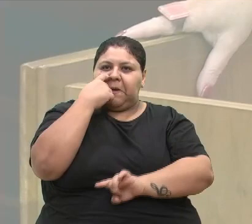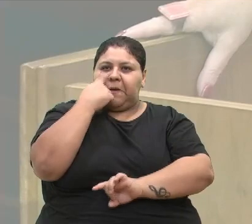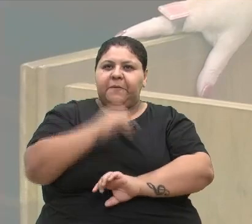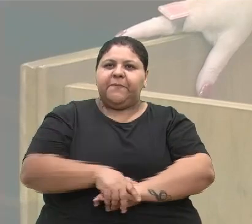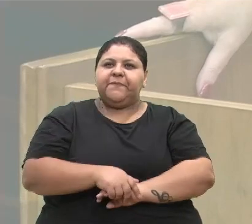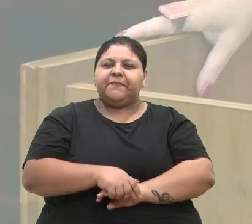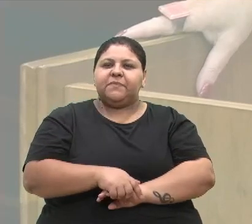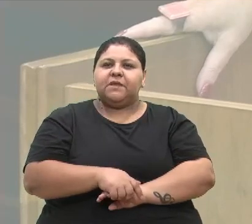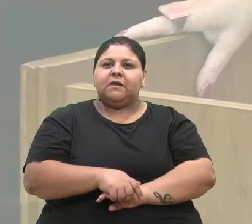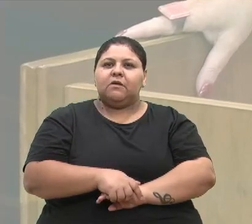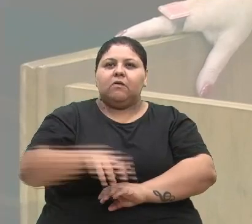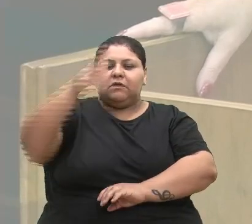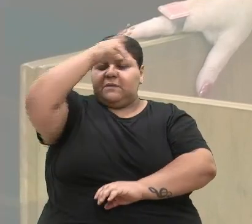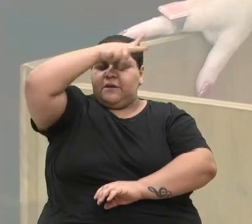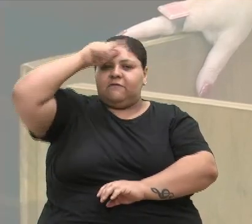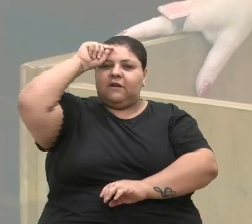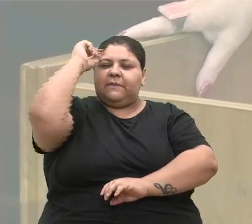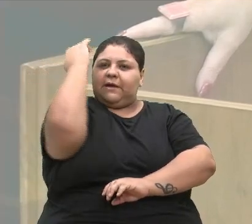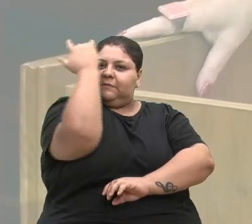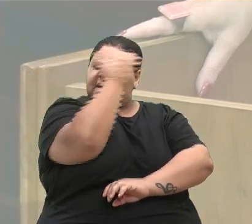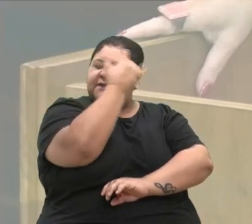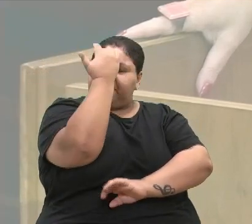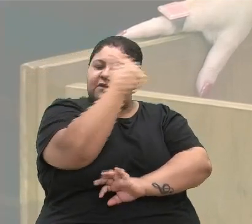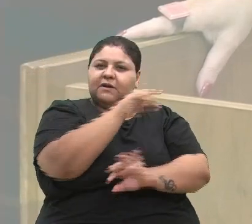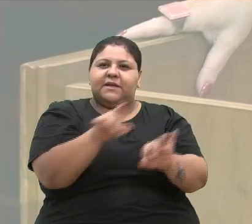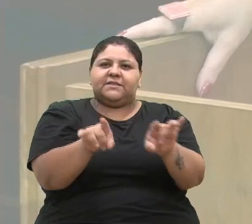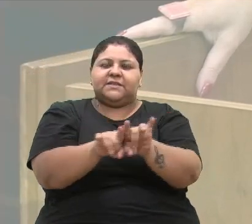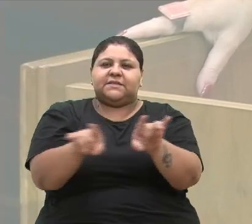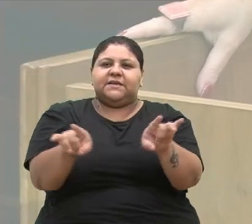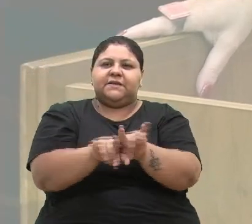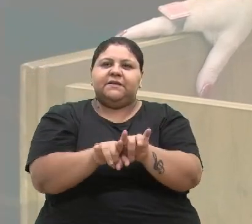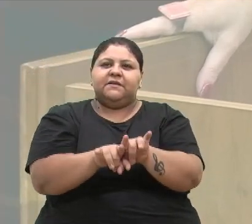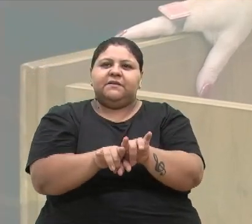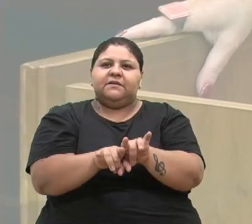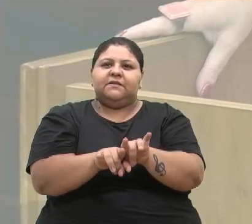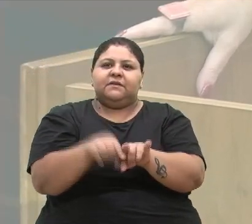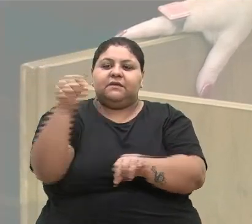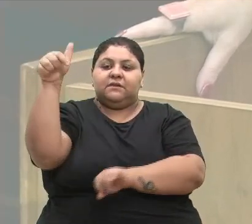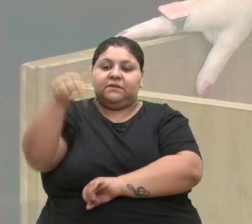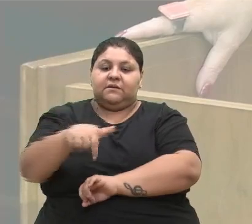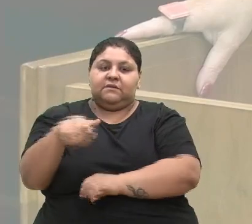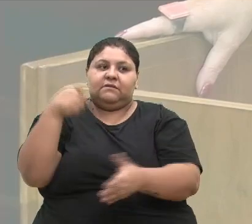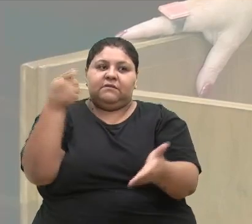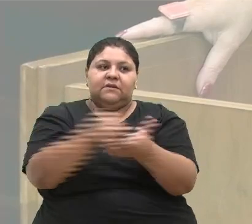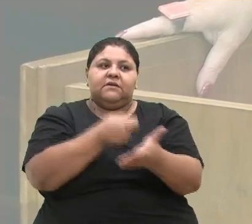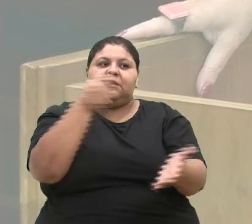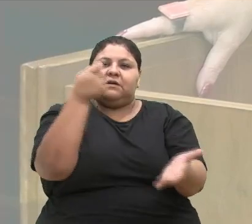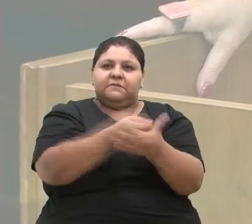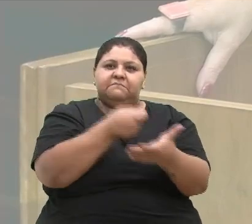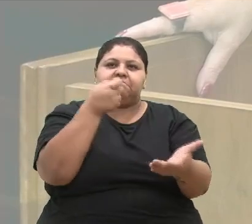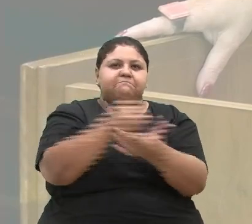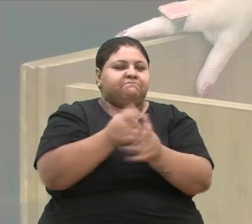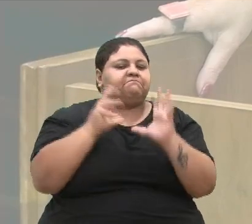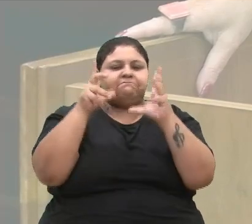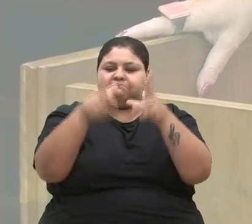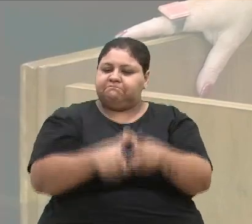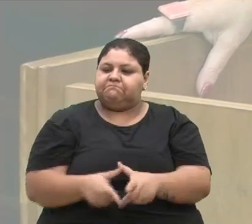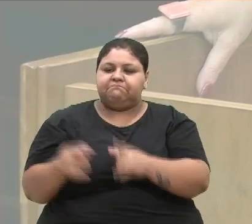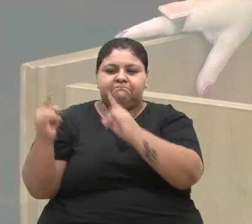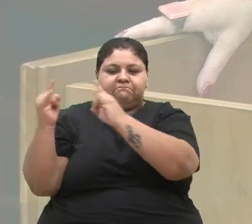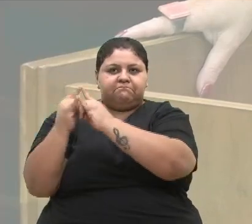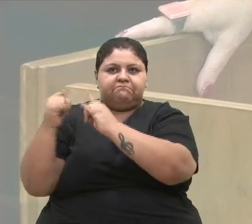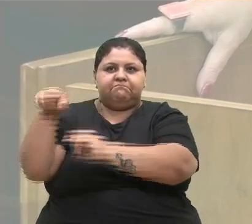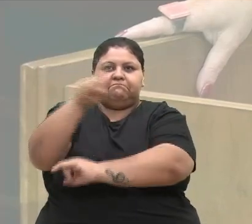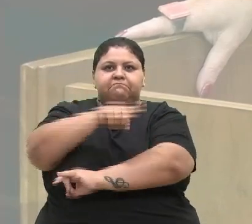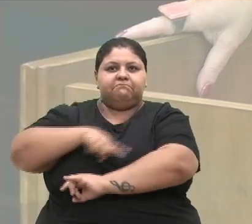o prefeito municipal. Nós temos certeza que ele está nessa luta também. Todas as entidades que